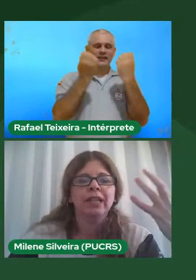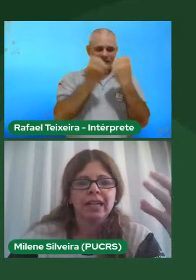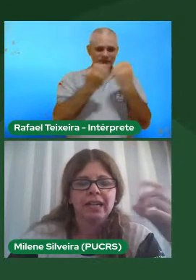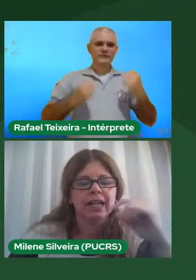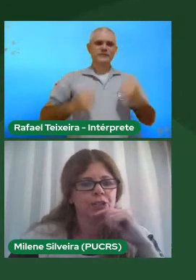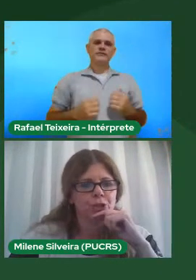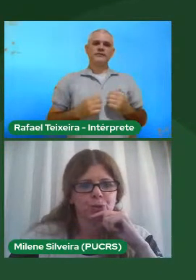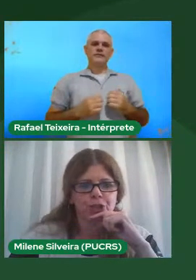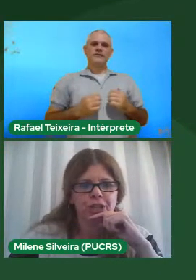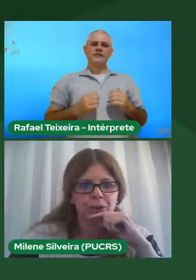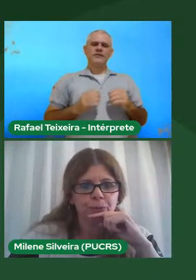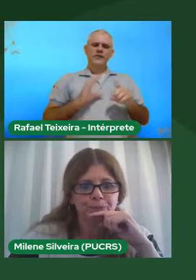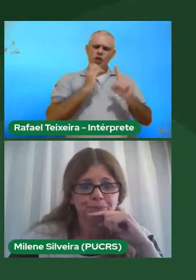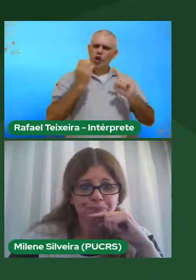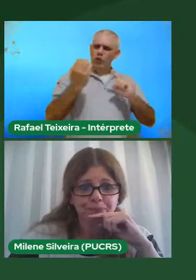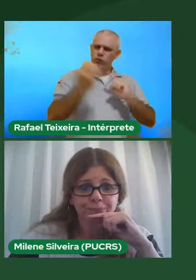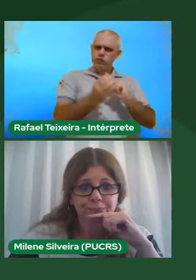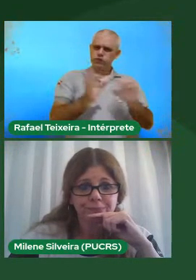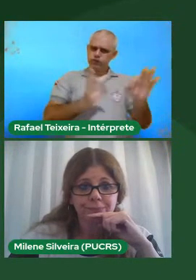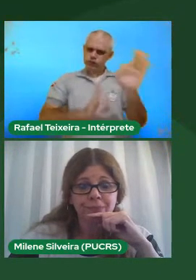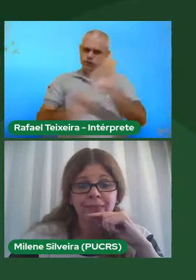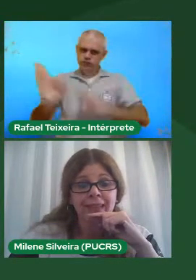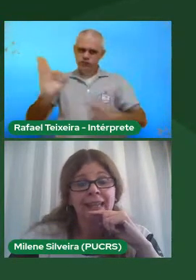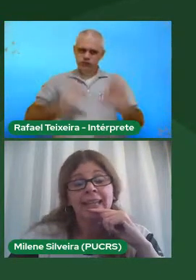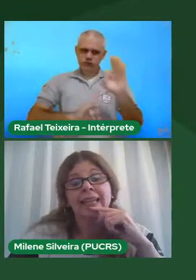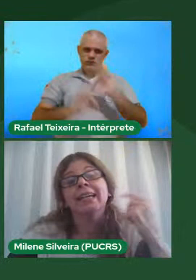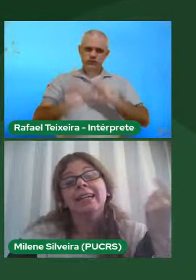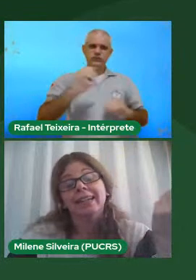conversando, discutindo.